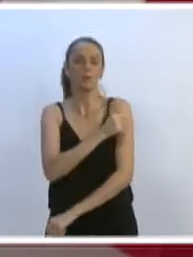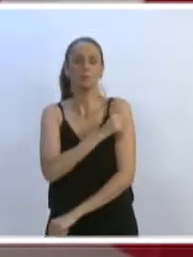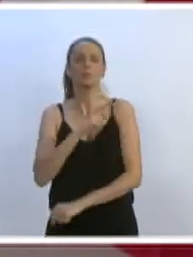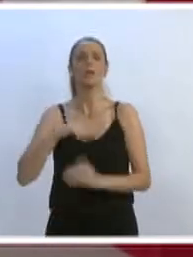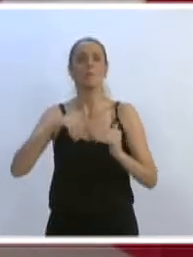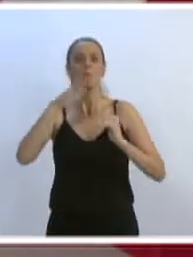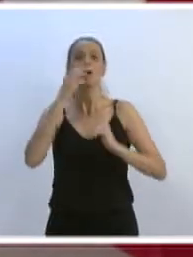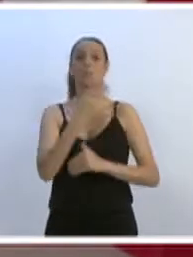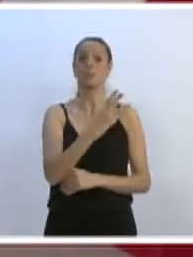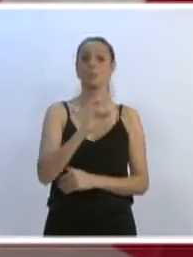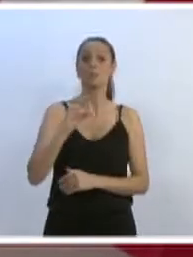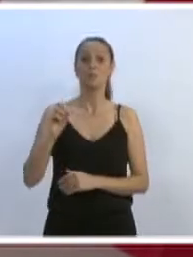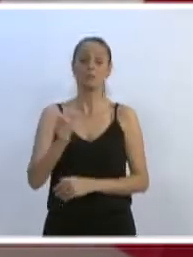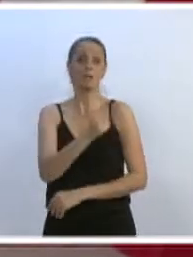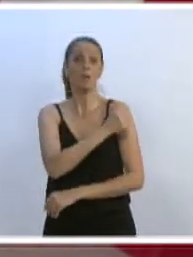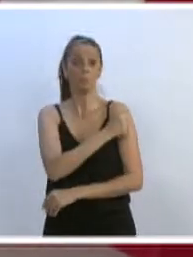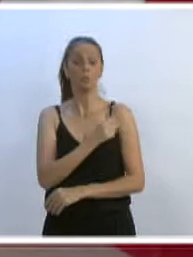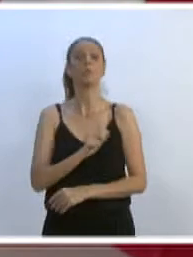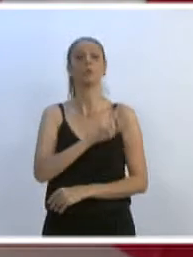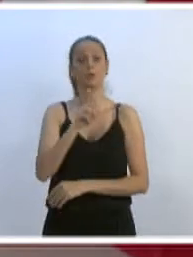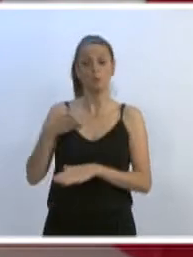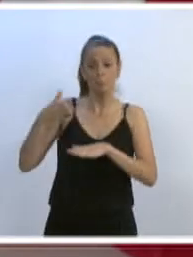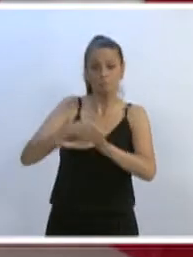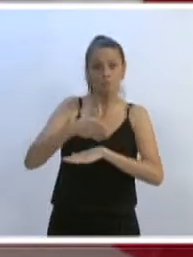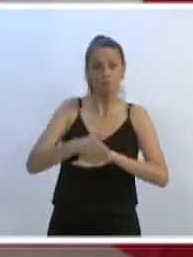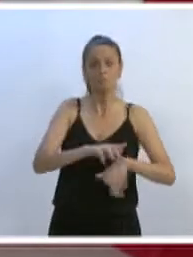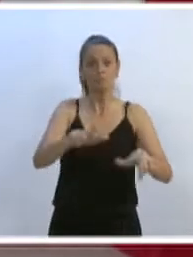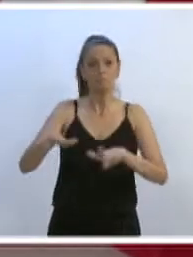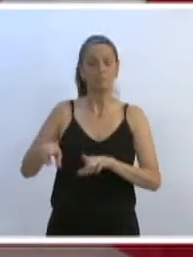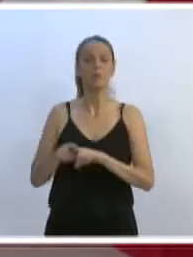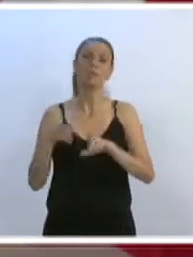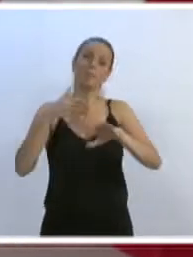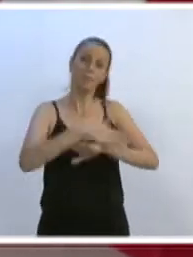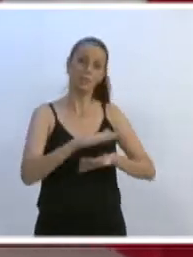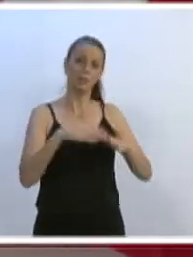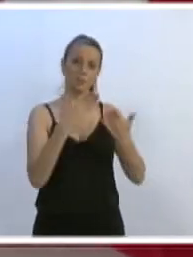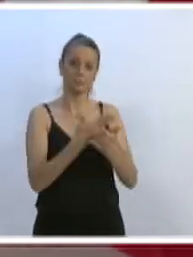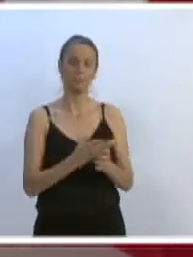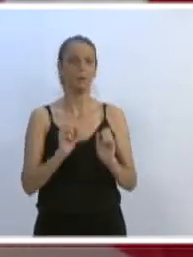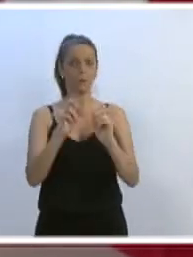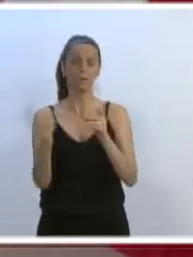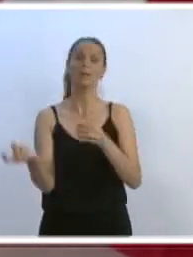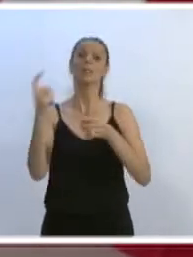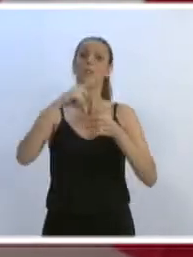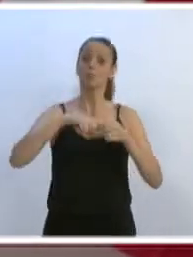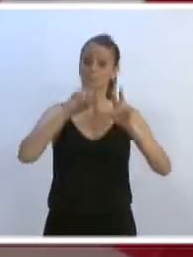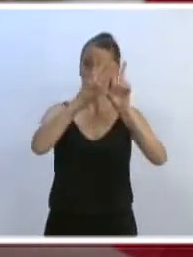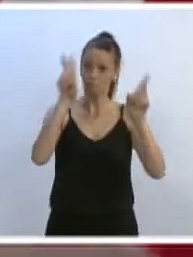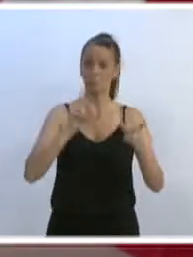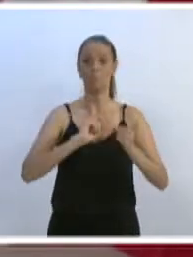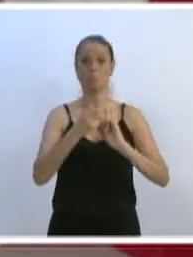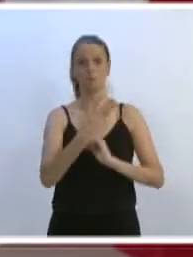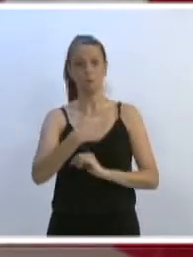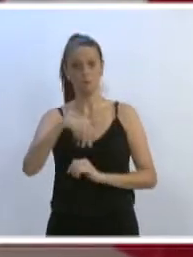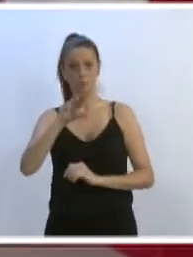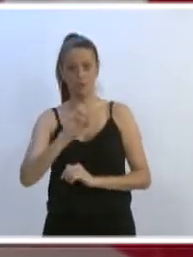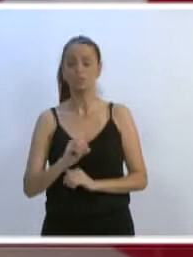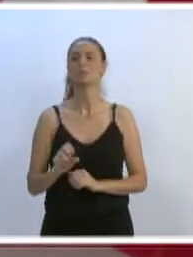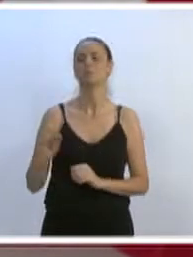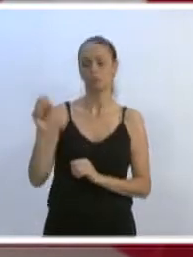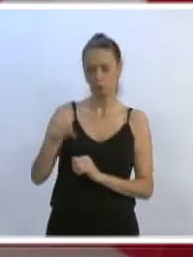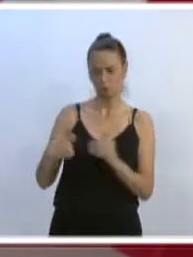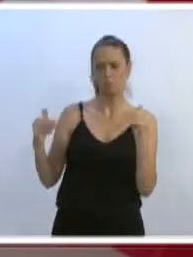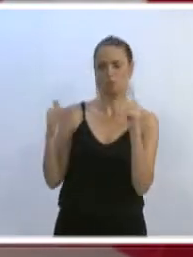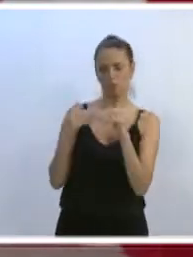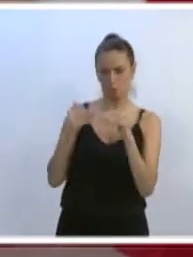que utilizam aquela quadro frequentar aquela escola voltando ao assunto aberto 470 se itu vou fazer sim é